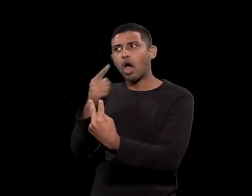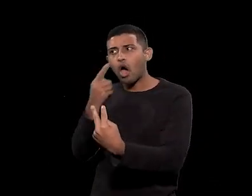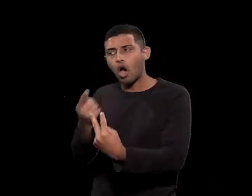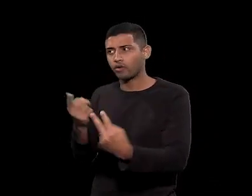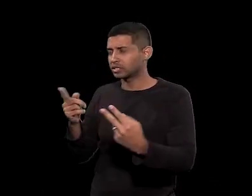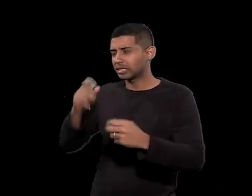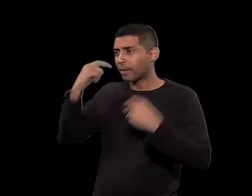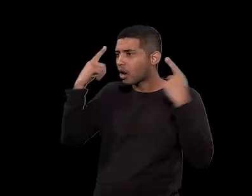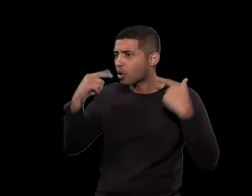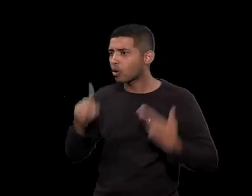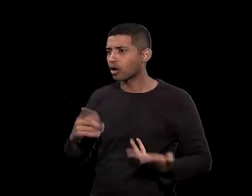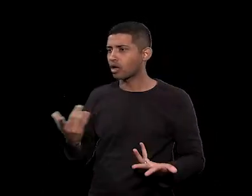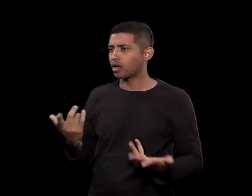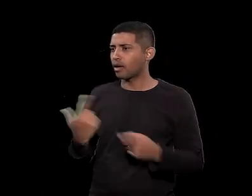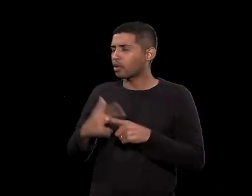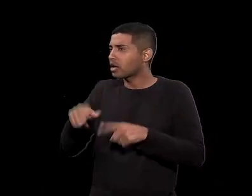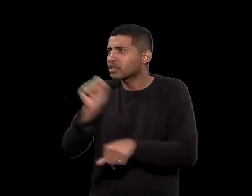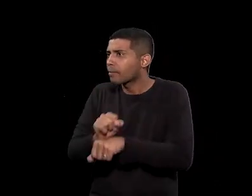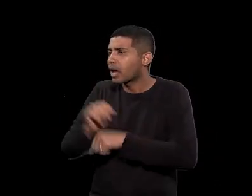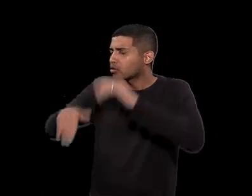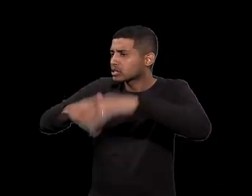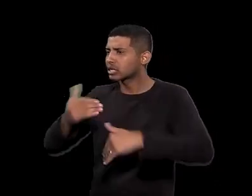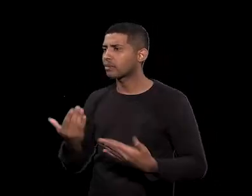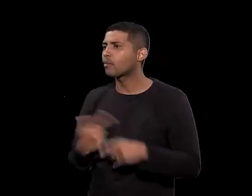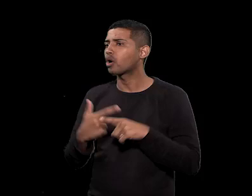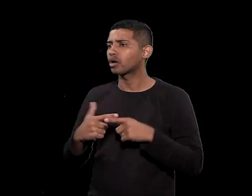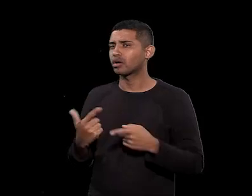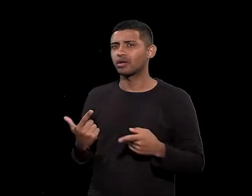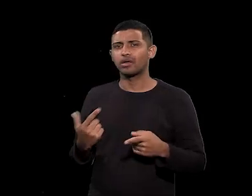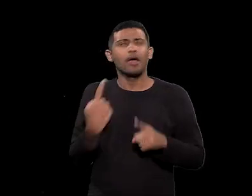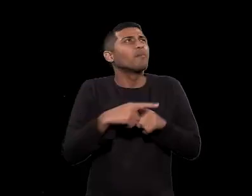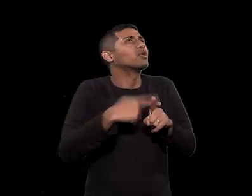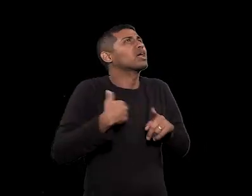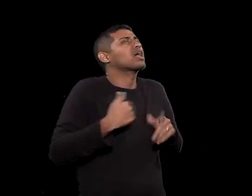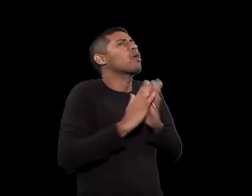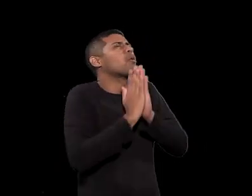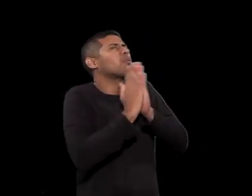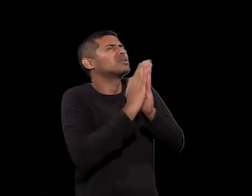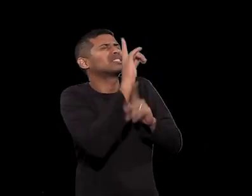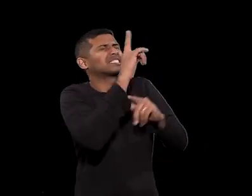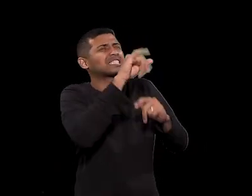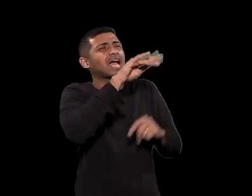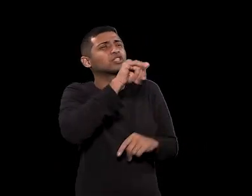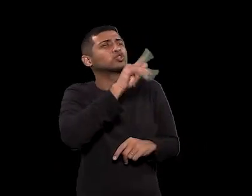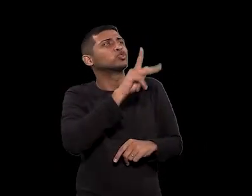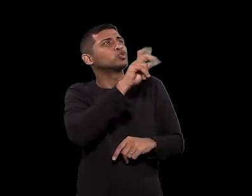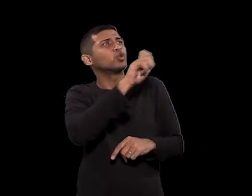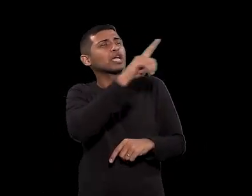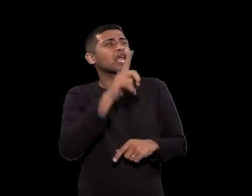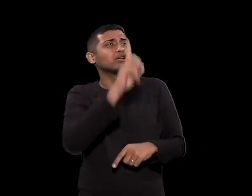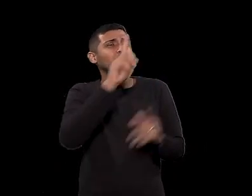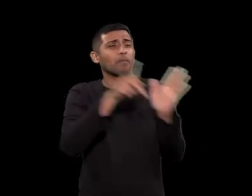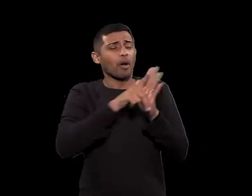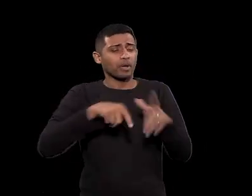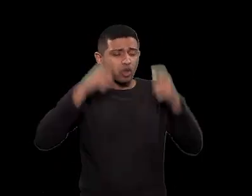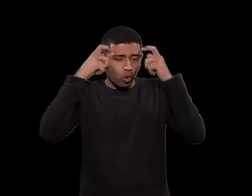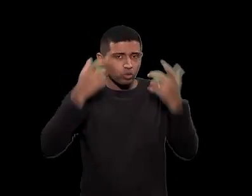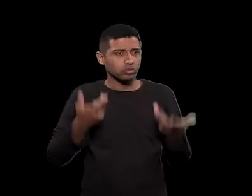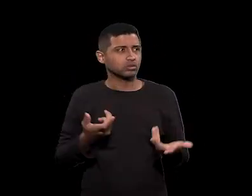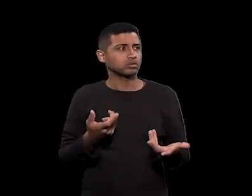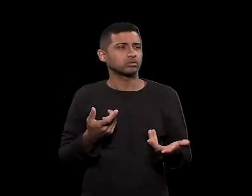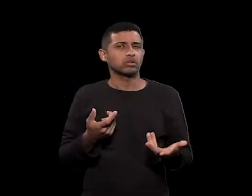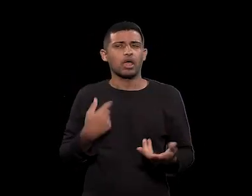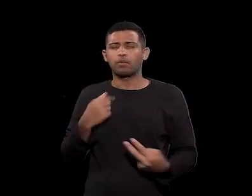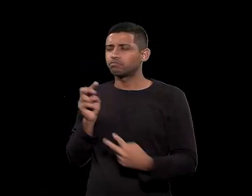disse: Você tá doido? Por que é que você parou de nadar? E ele disse: porque eu rezei para Nanook, o deus dos ursos